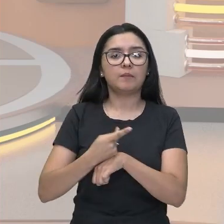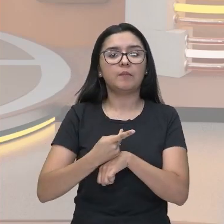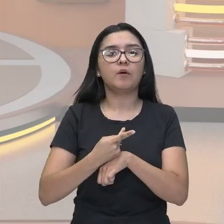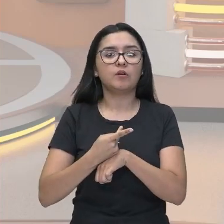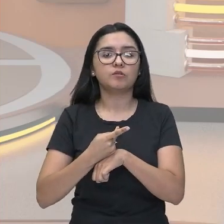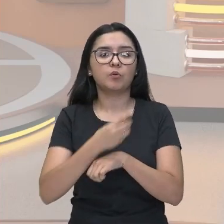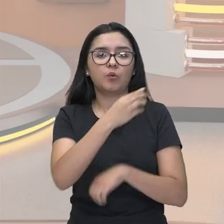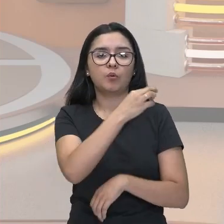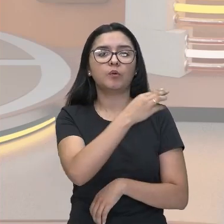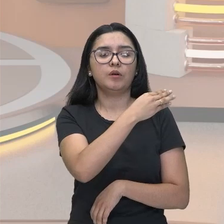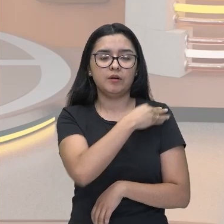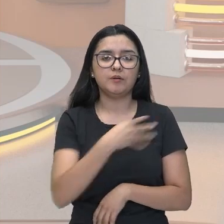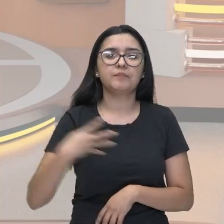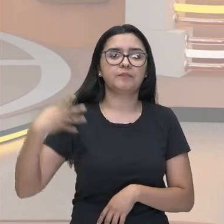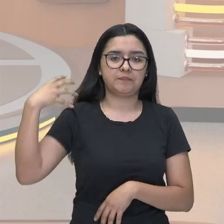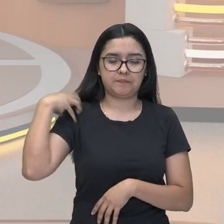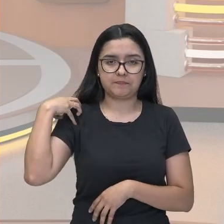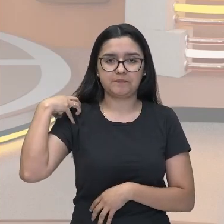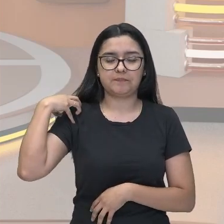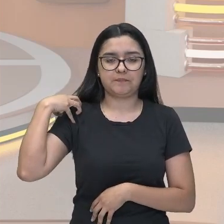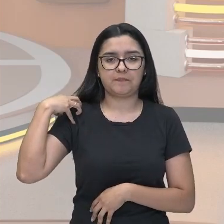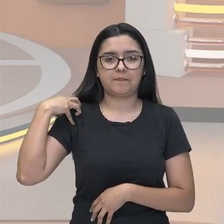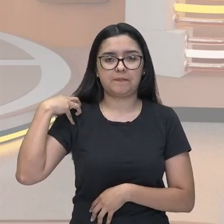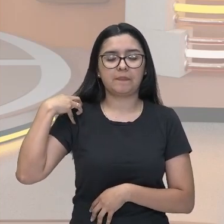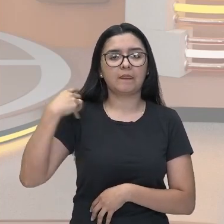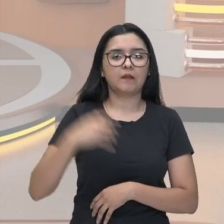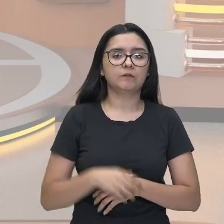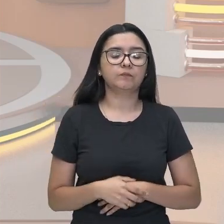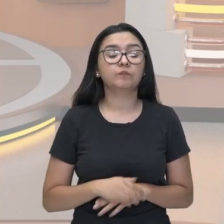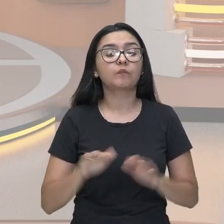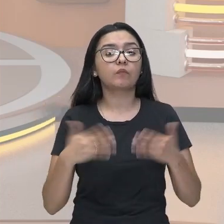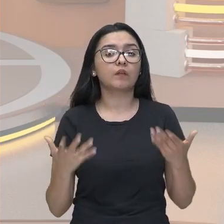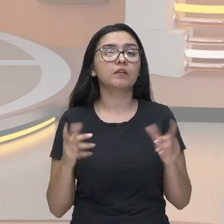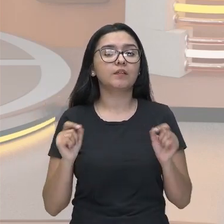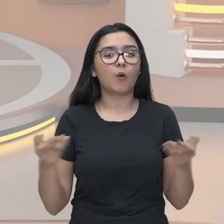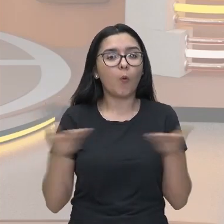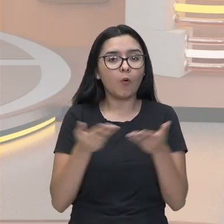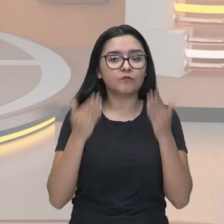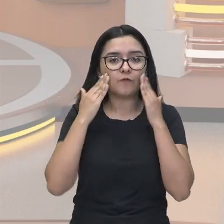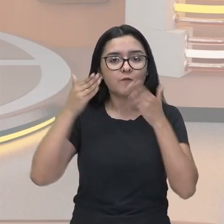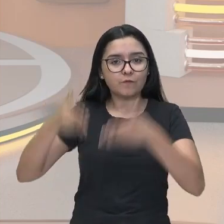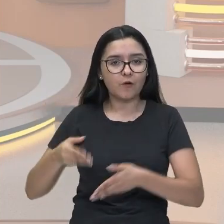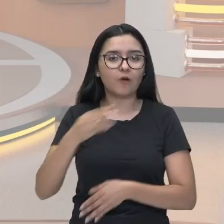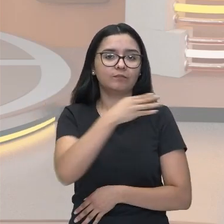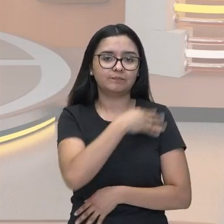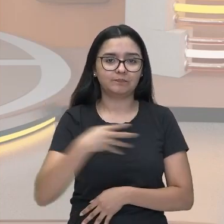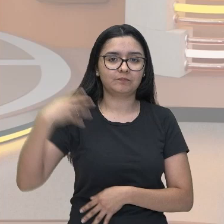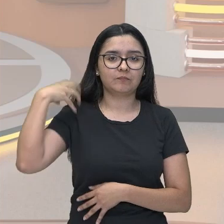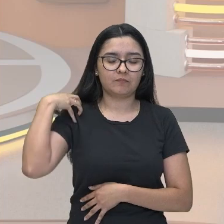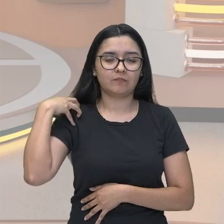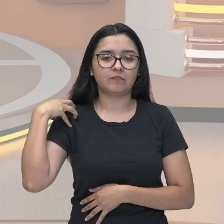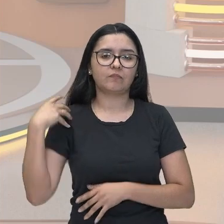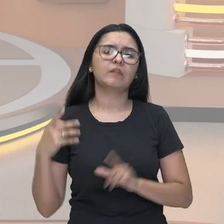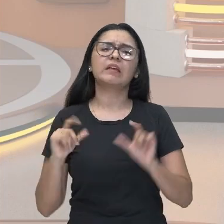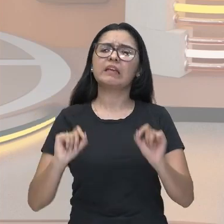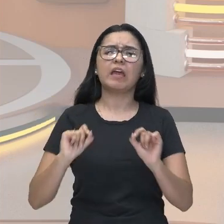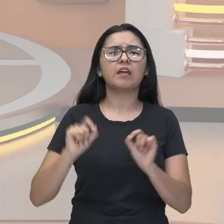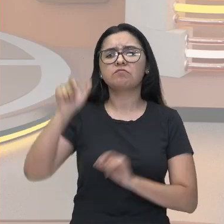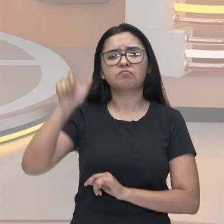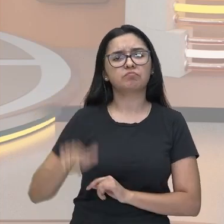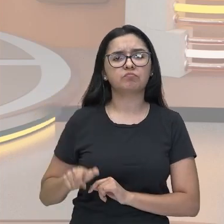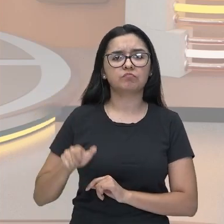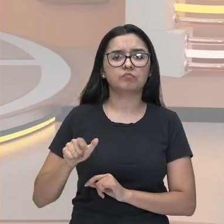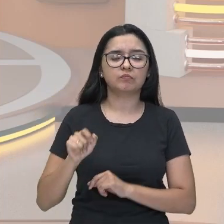que foi o Aristóteles, né? Então é desse homem que nós vamos falar hoje, né? Quem foi